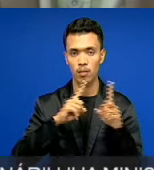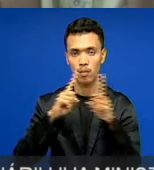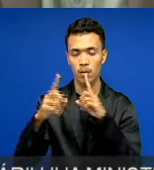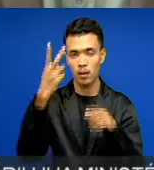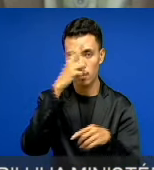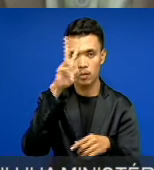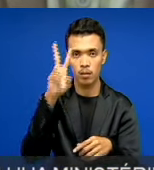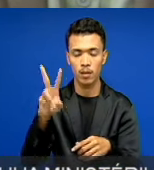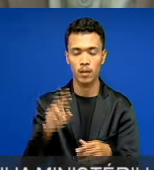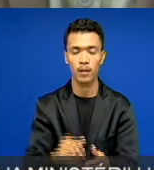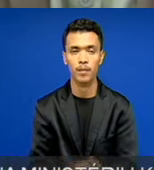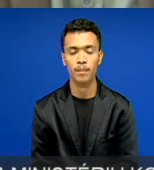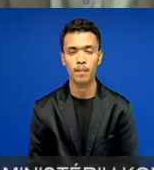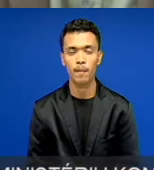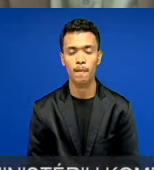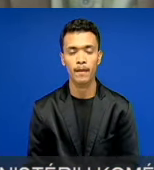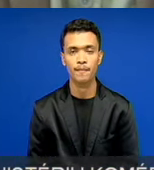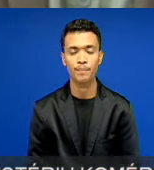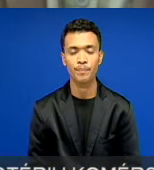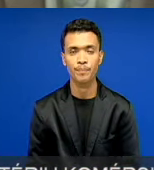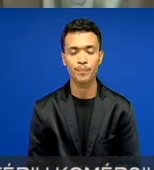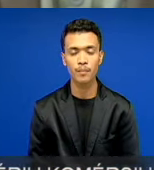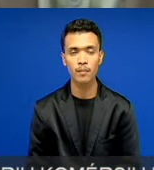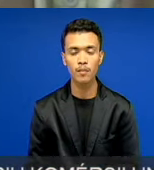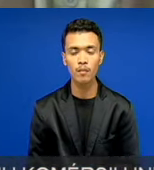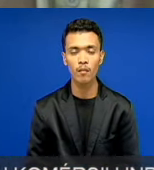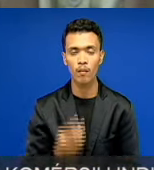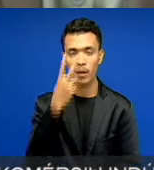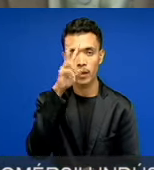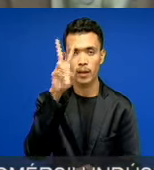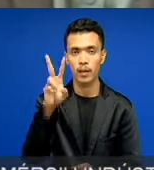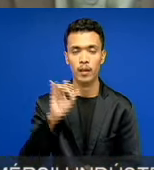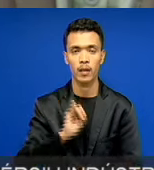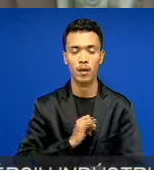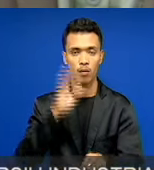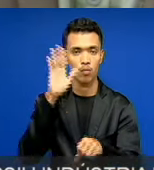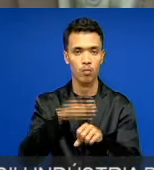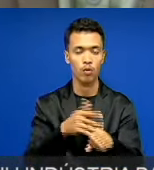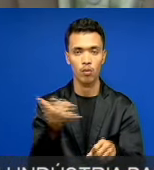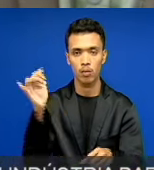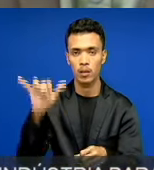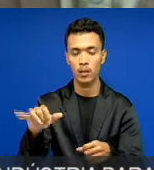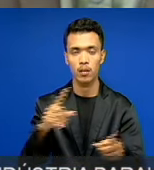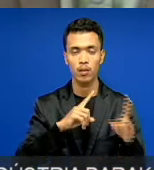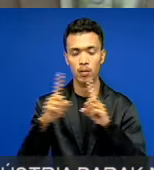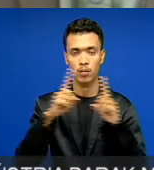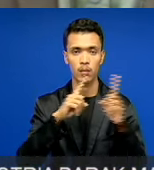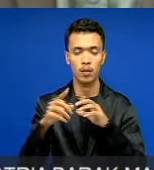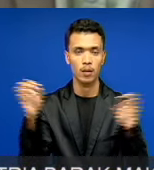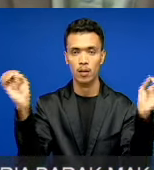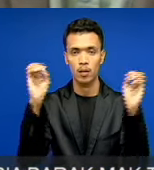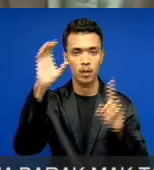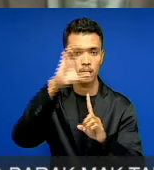haré. Lá o inspetor, mas para tu haré, cata, o bolo urgente se irá para tu haré. Lá o chefe gabinete